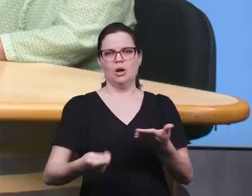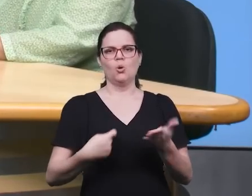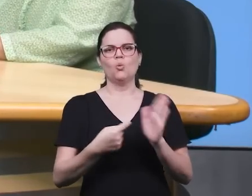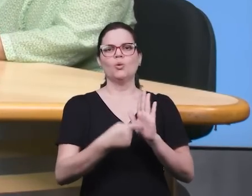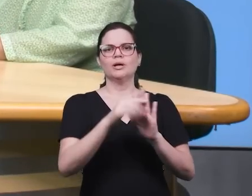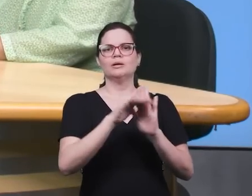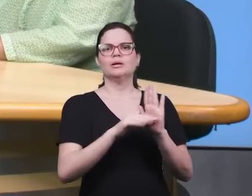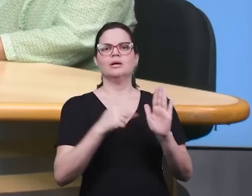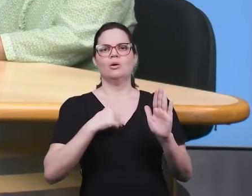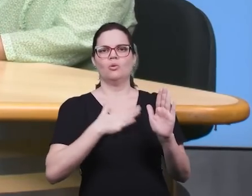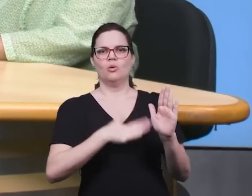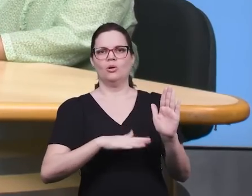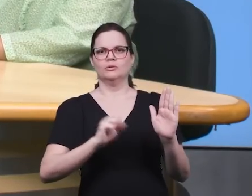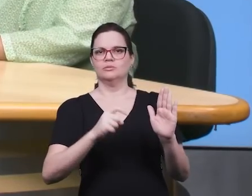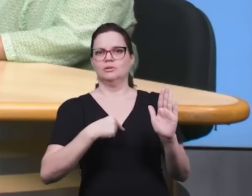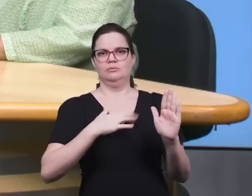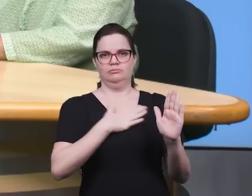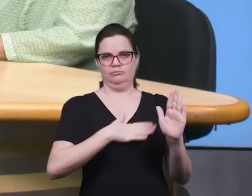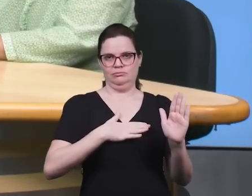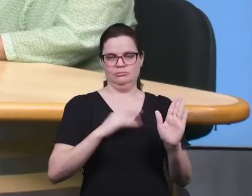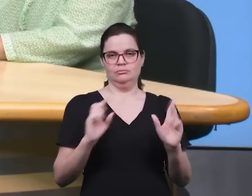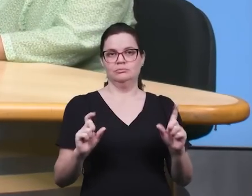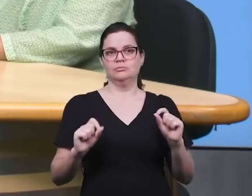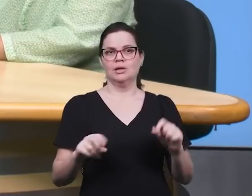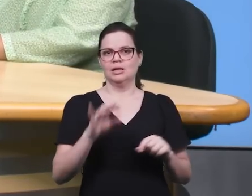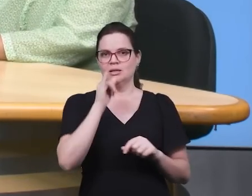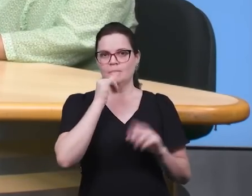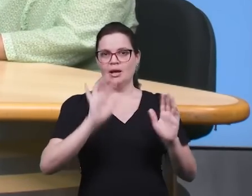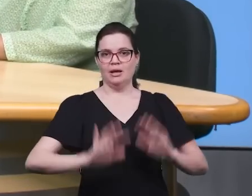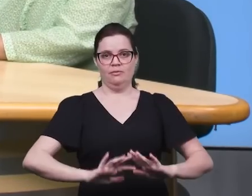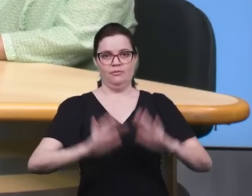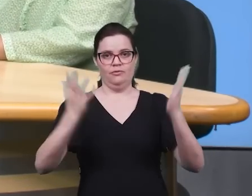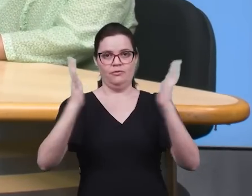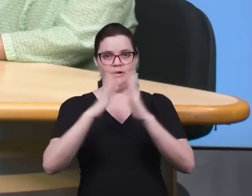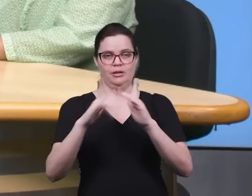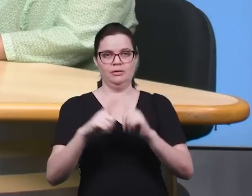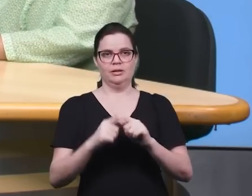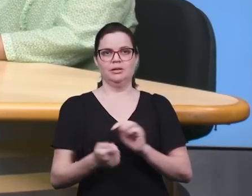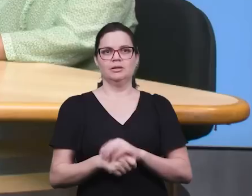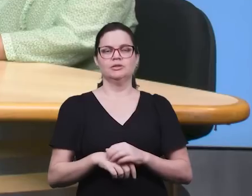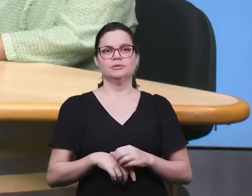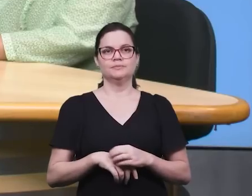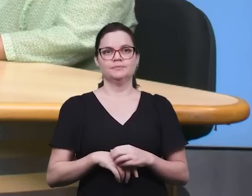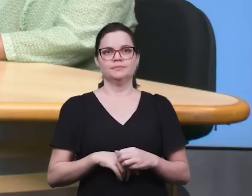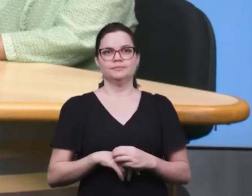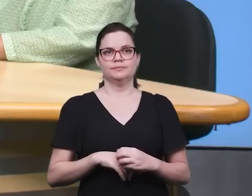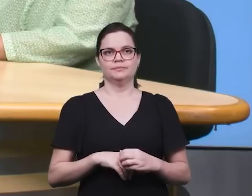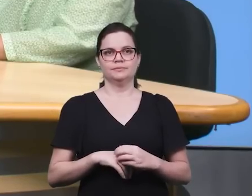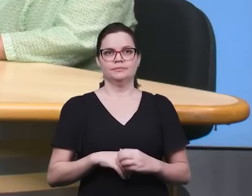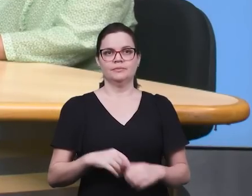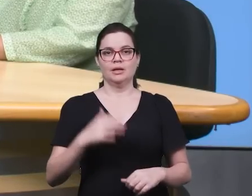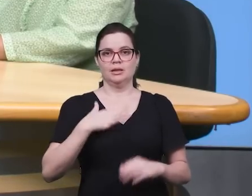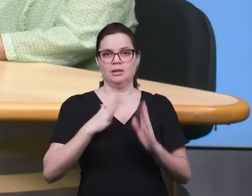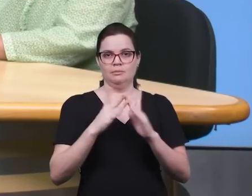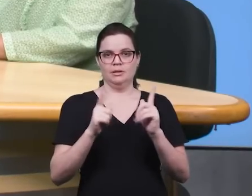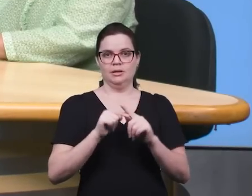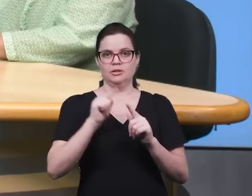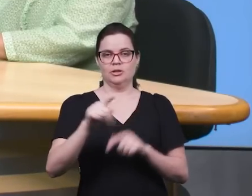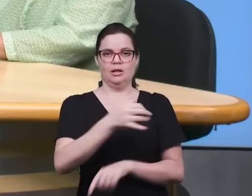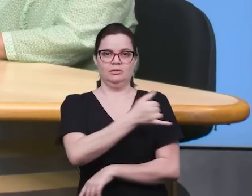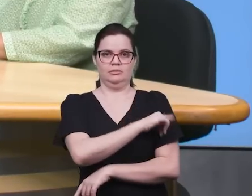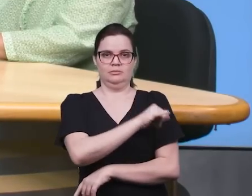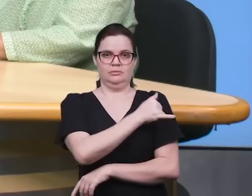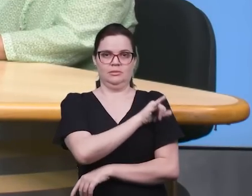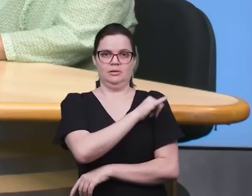como... Então, uma das coisas que acontece que é muito interessante é quando tem evento na igreja, né? Na minha igreja, que é o Lins de Vasconcelos, lá na zona